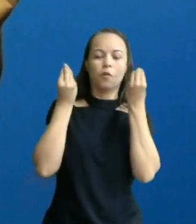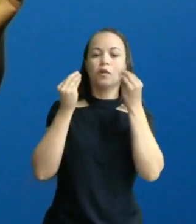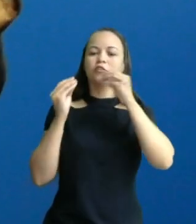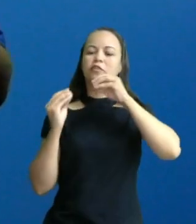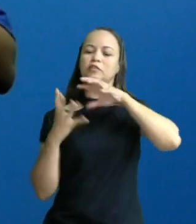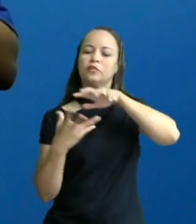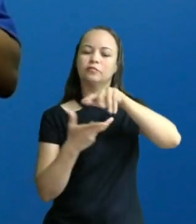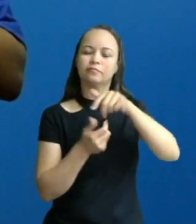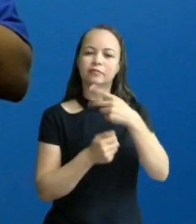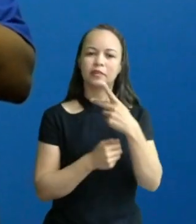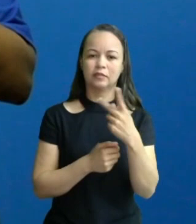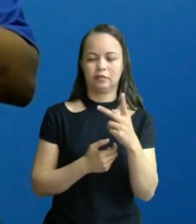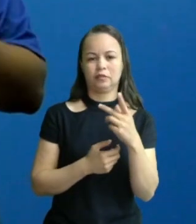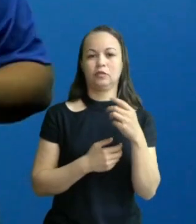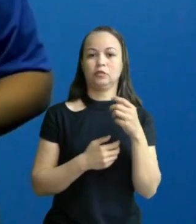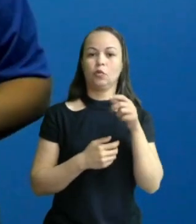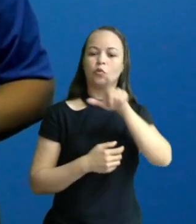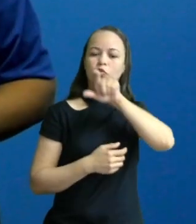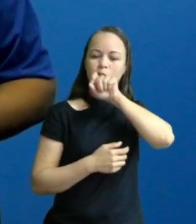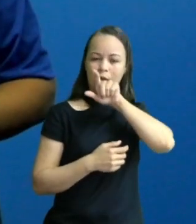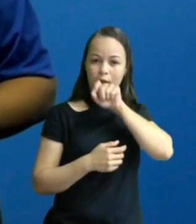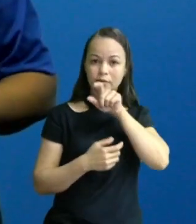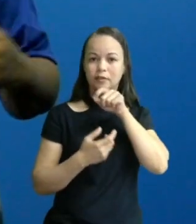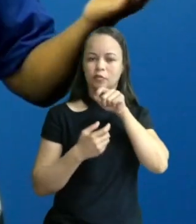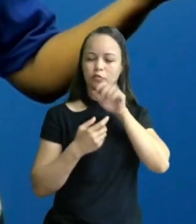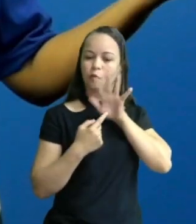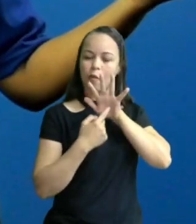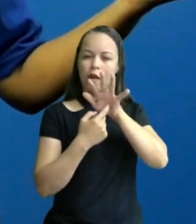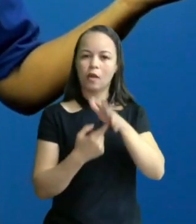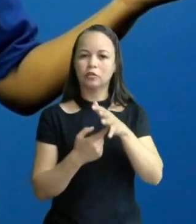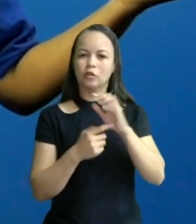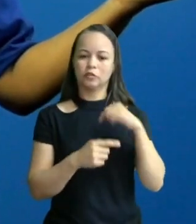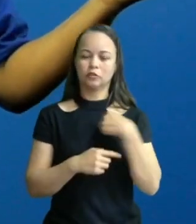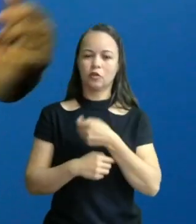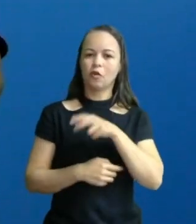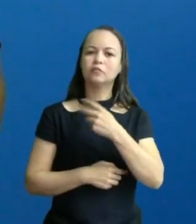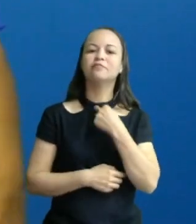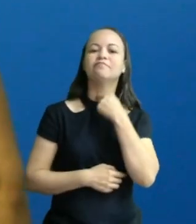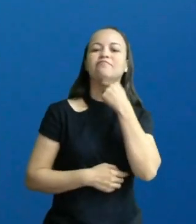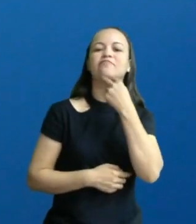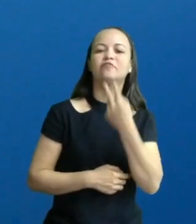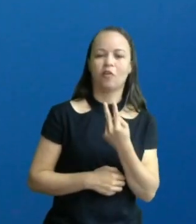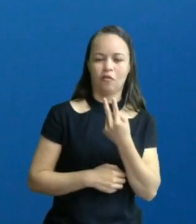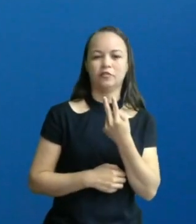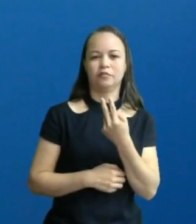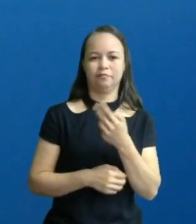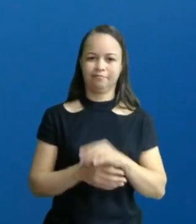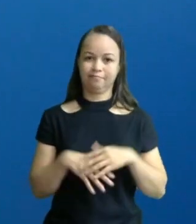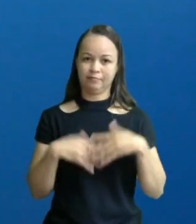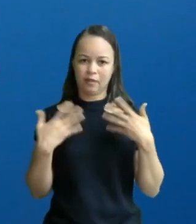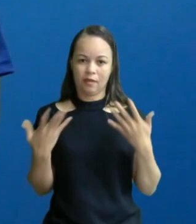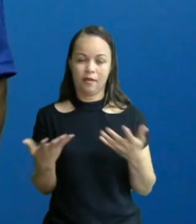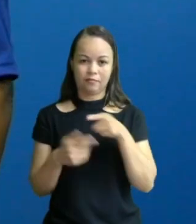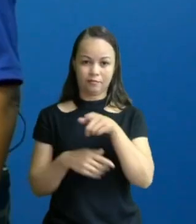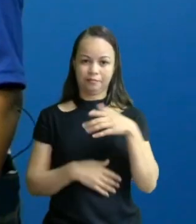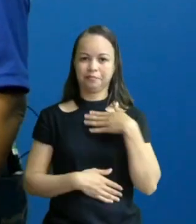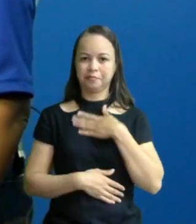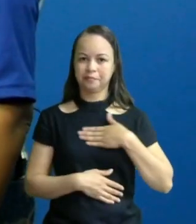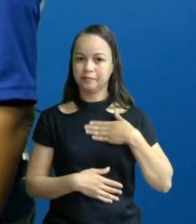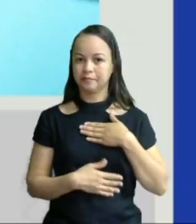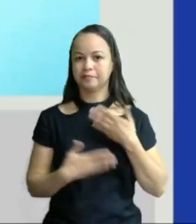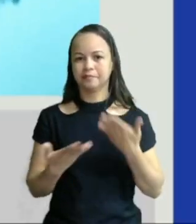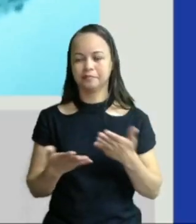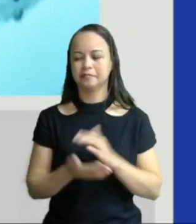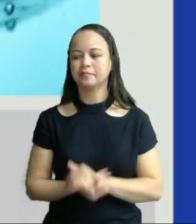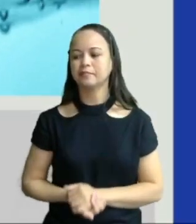Os pássaros, nós, o canto, nossa voz. E aí, gostaram? Vamos lá!